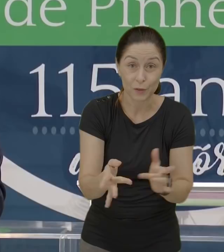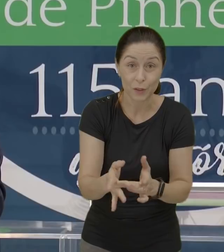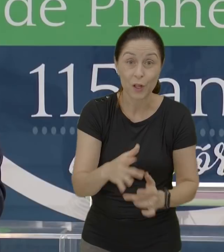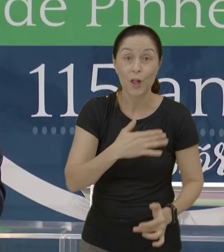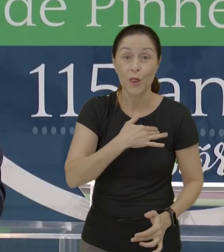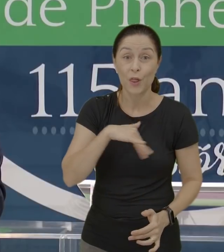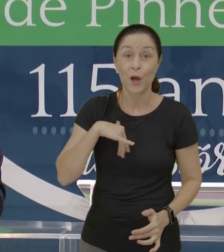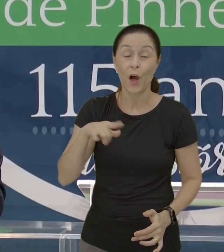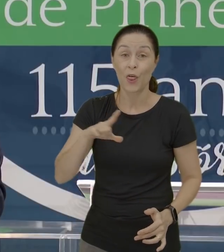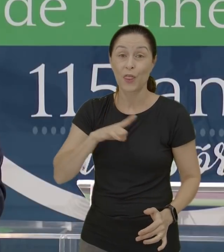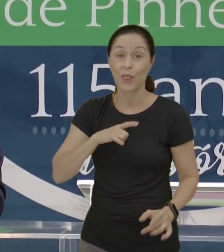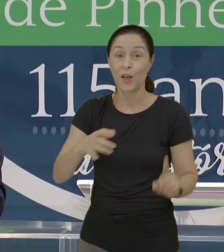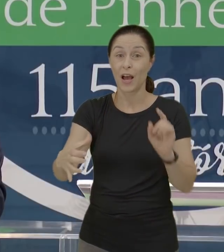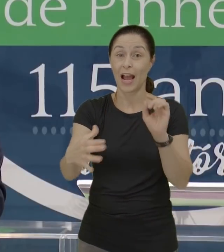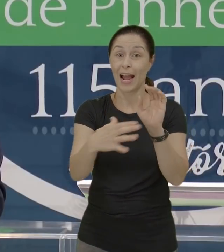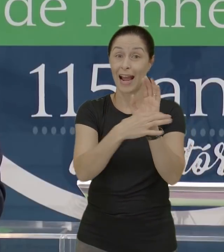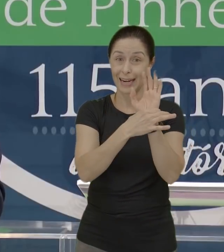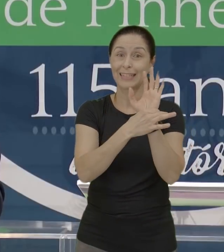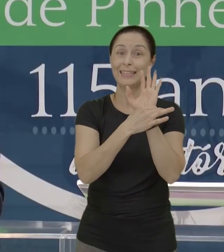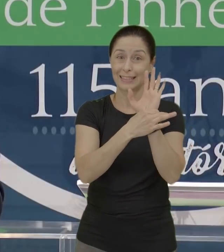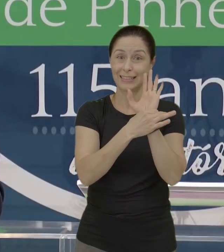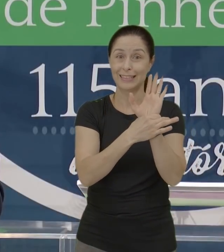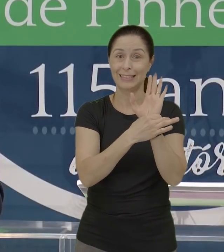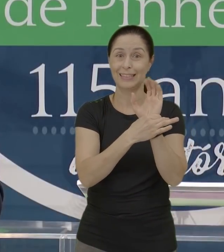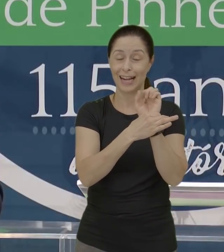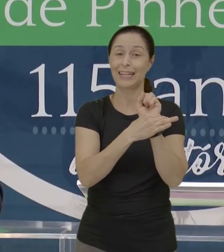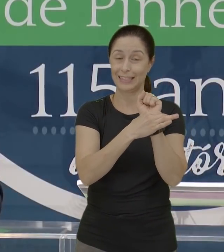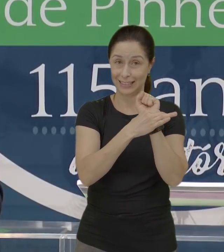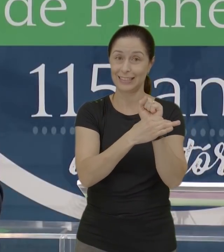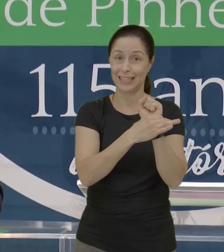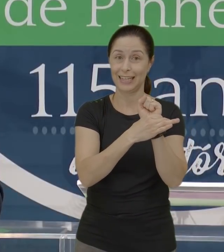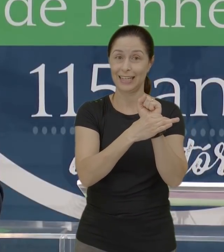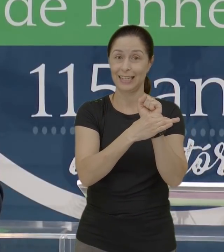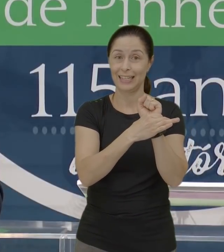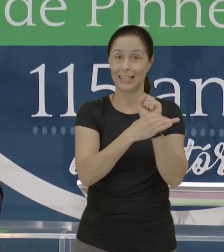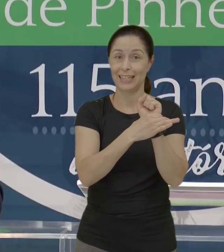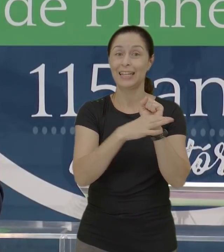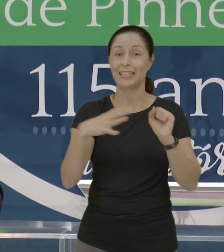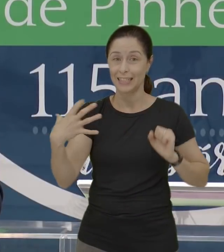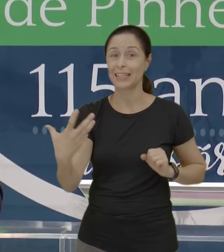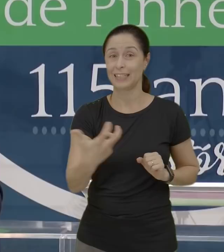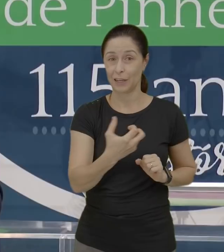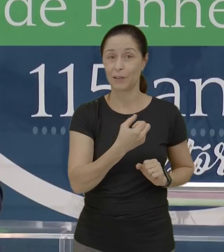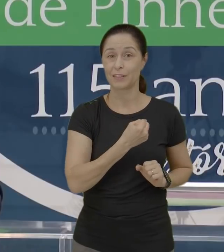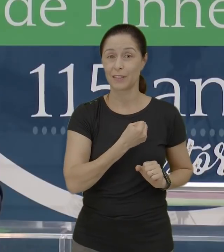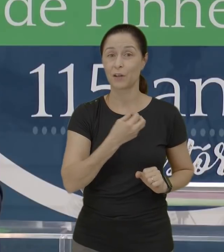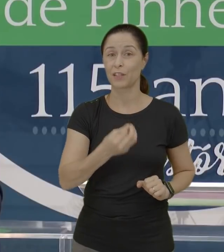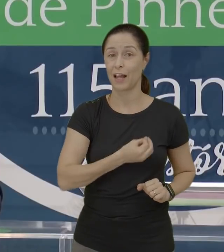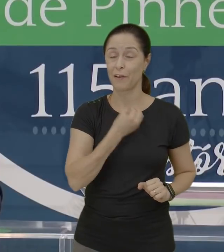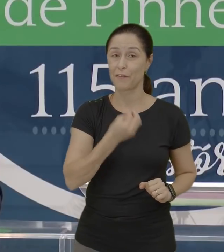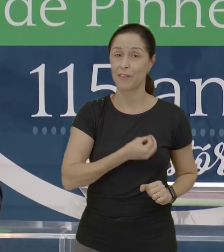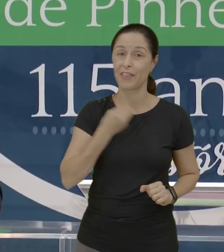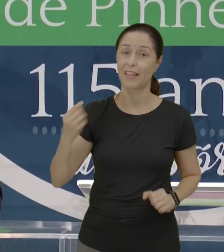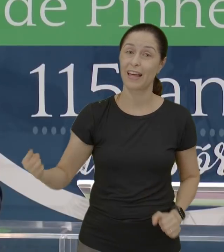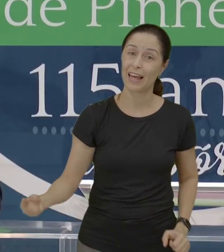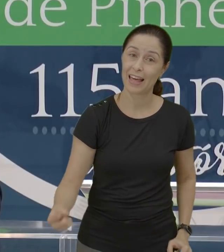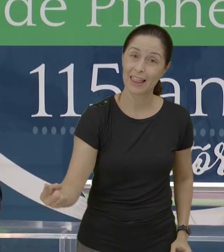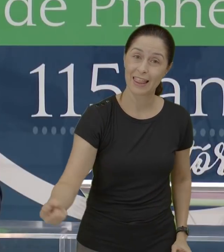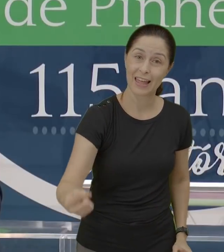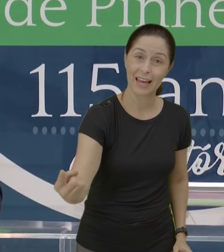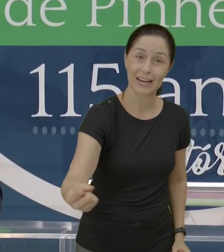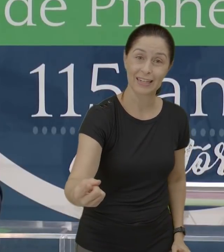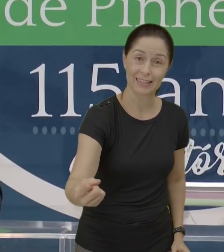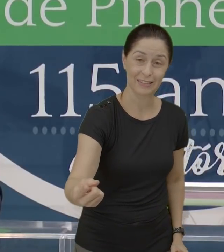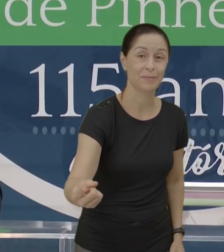garantia. Quem crer em mim, João 6,47, tem a vida eterna. Quem